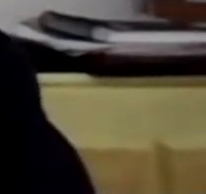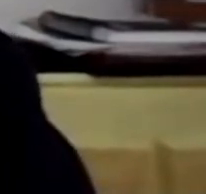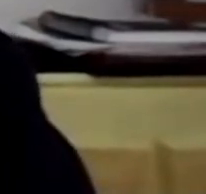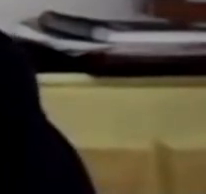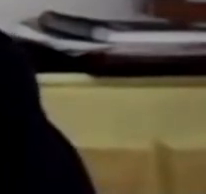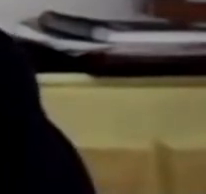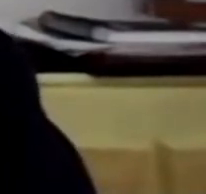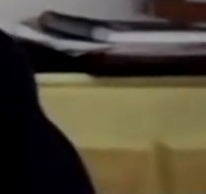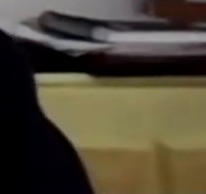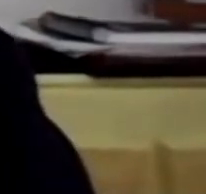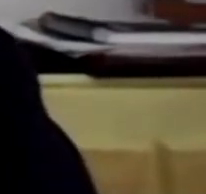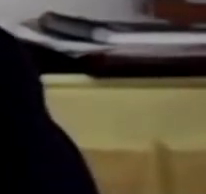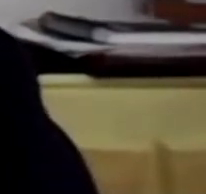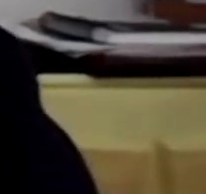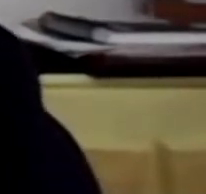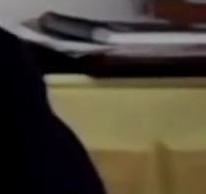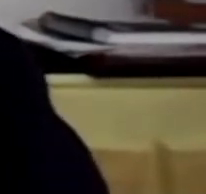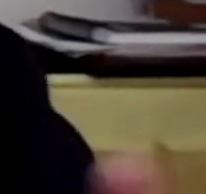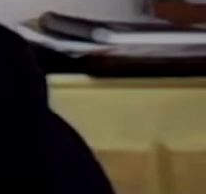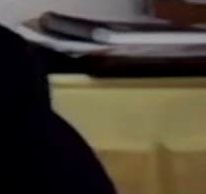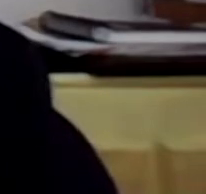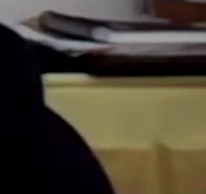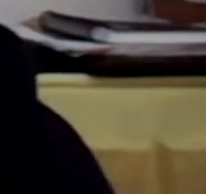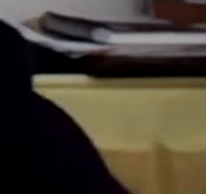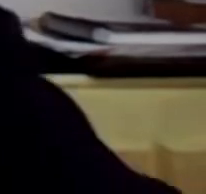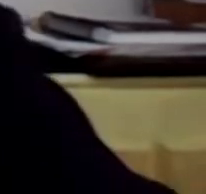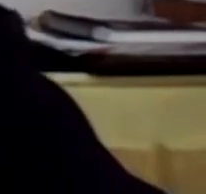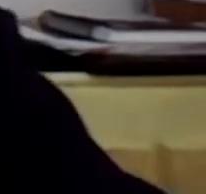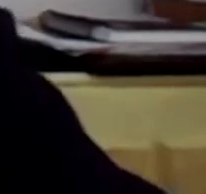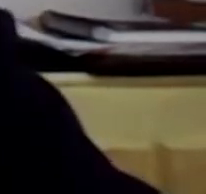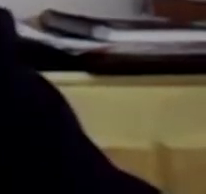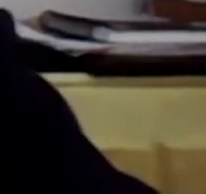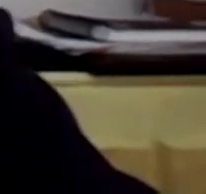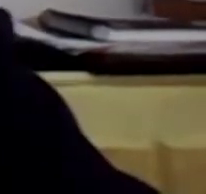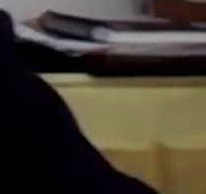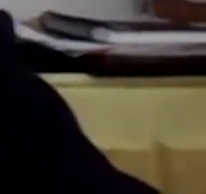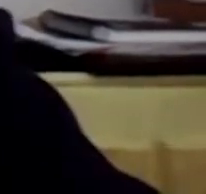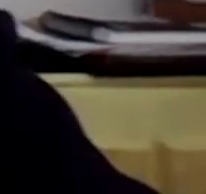essa atenção. Não tenho dúvida disso, não temos que cobrar isso fortemente, né,